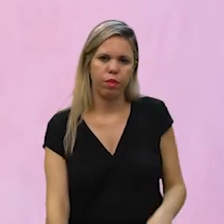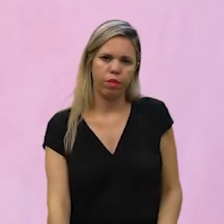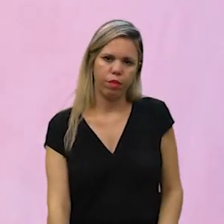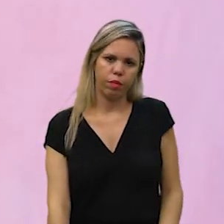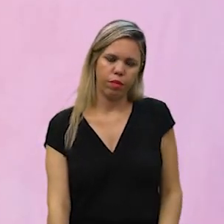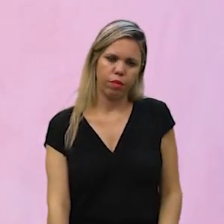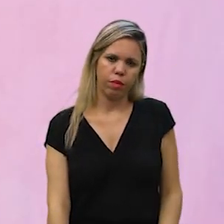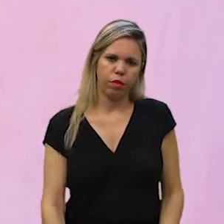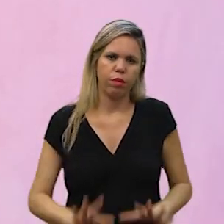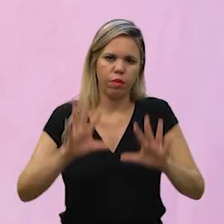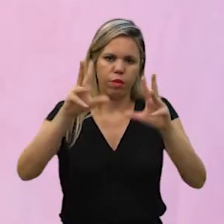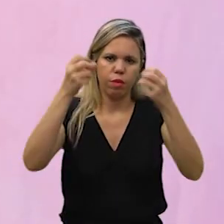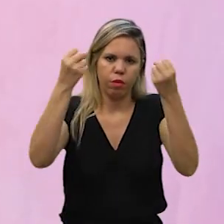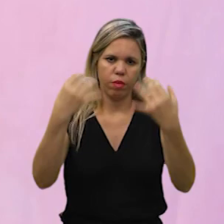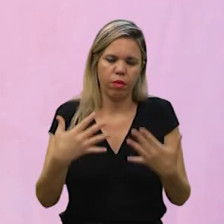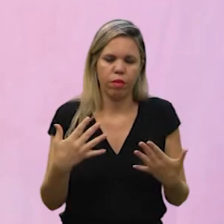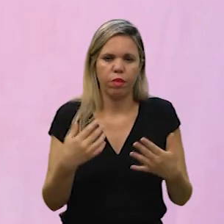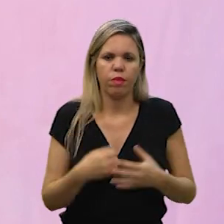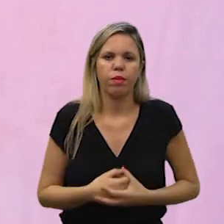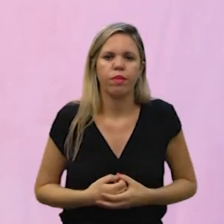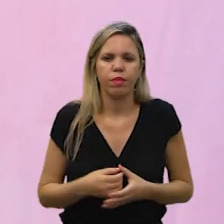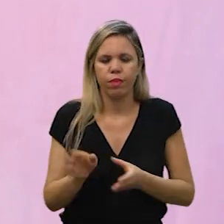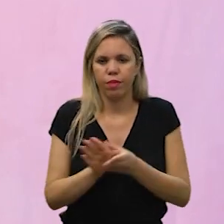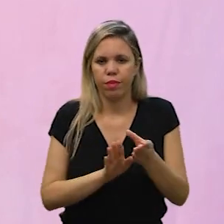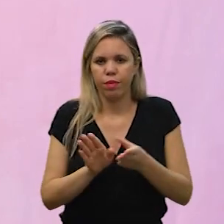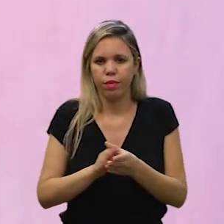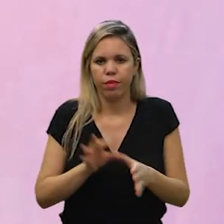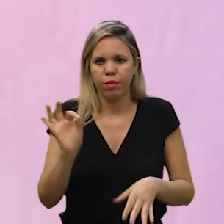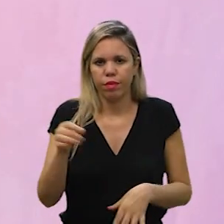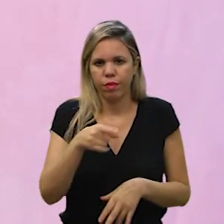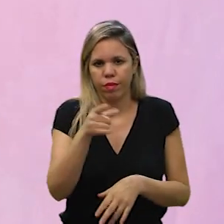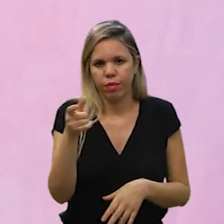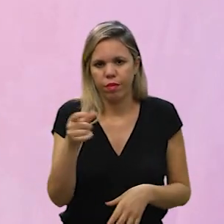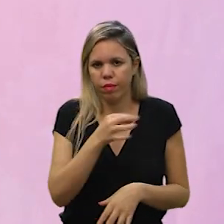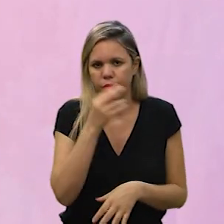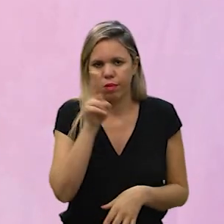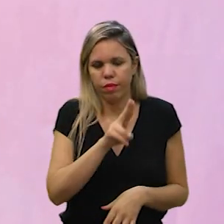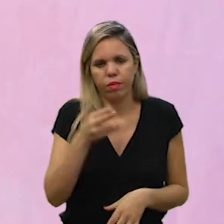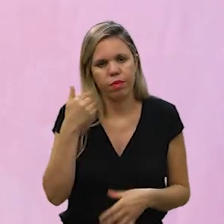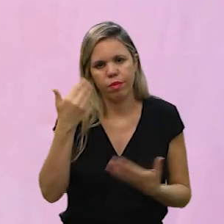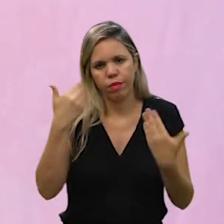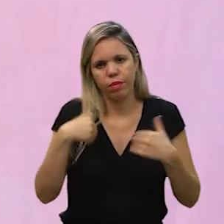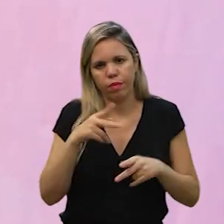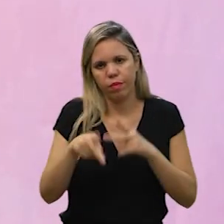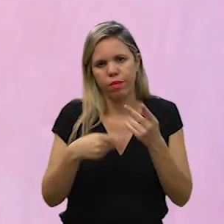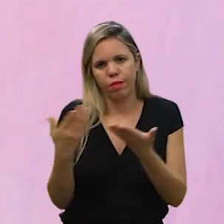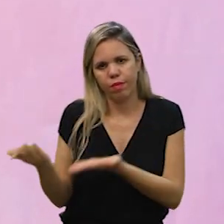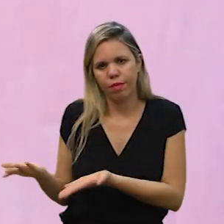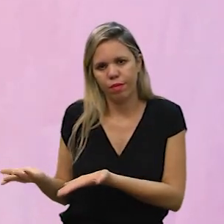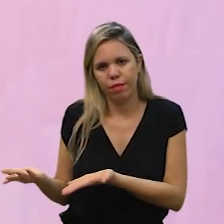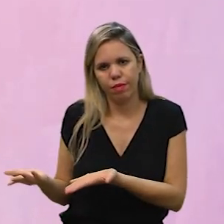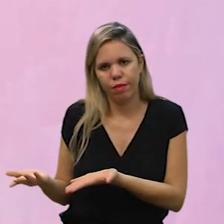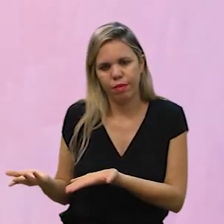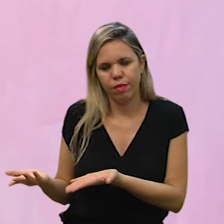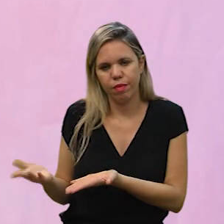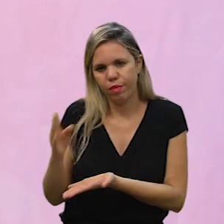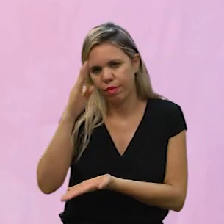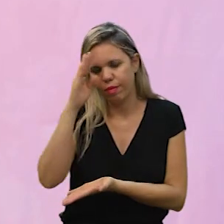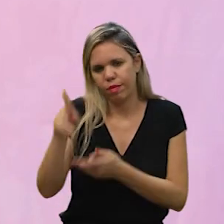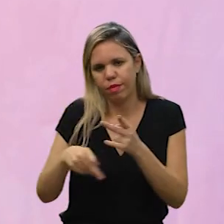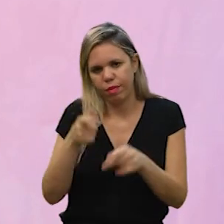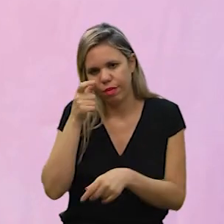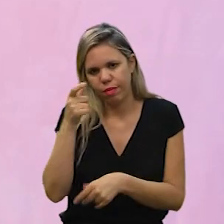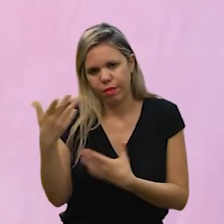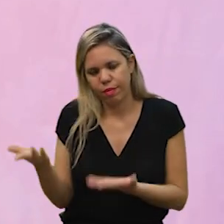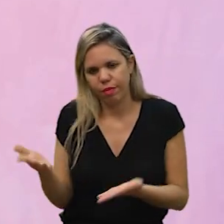obrigada, viu, por todas as suas explicações, orientações. Eu tenho certeza que foi muito útil para mim, para o pessoal que está aqui no estúdio e principalmente